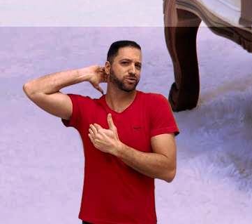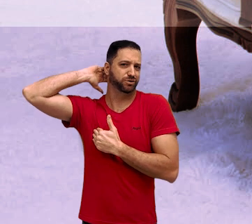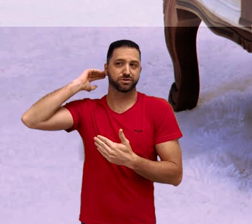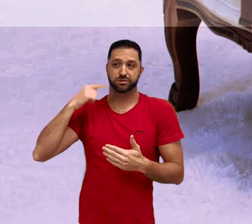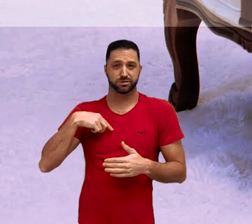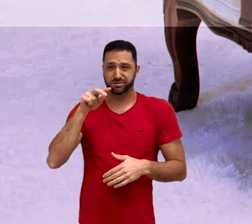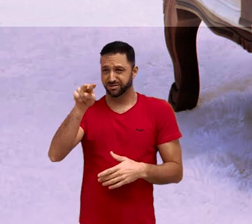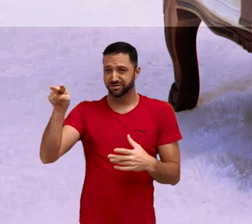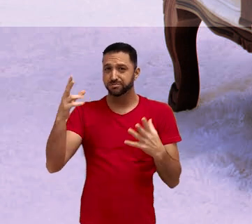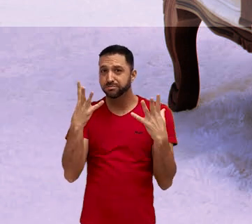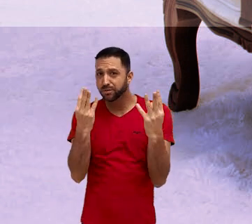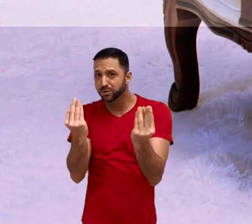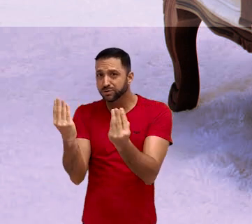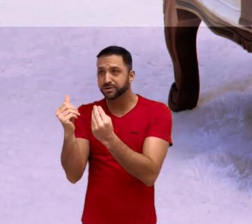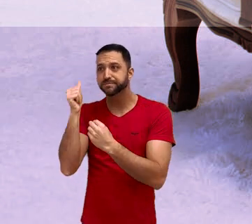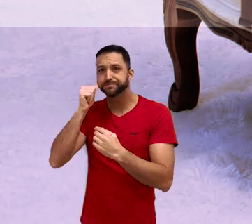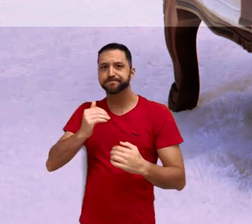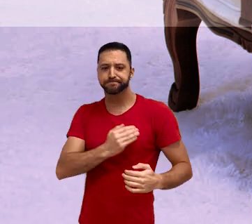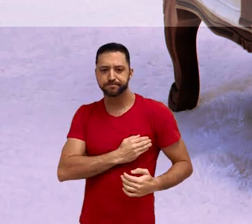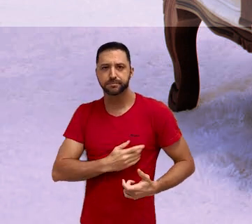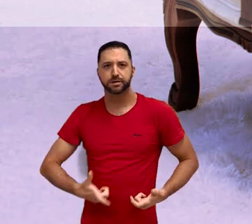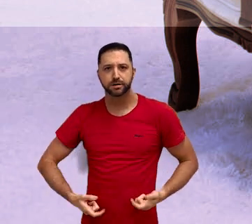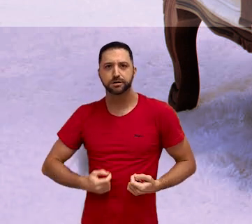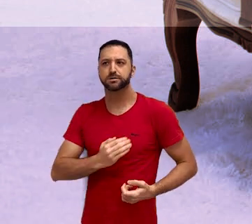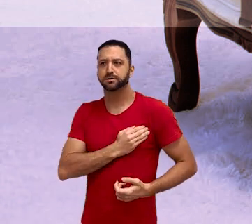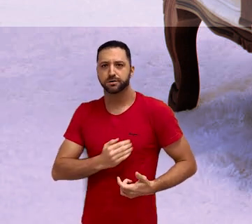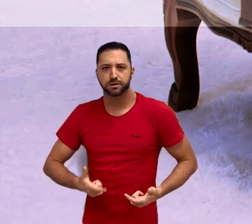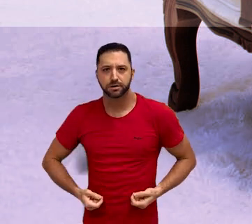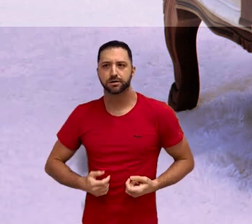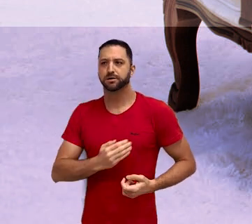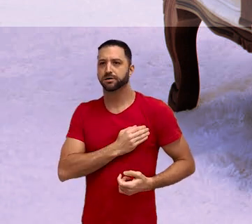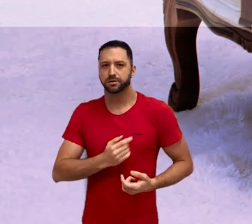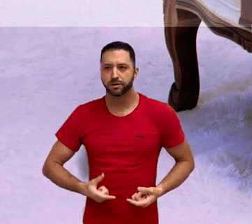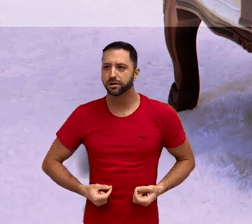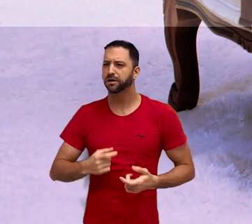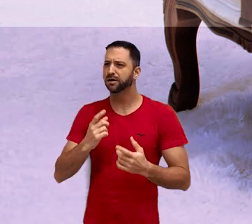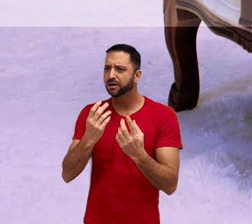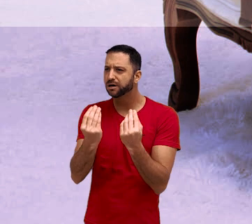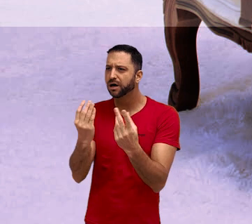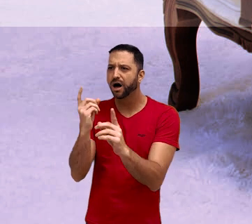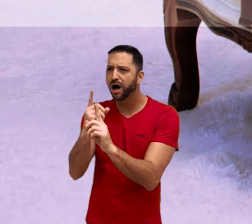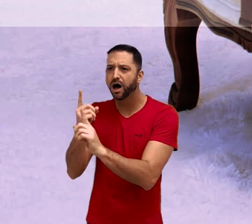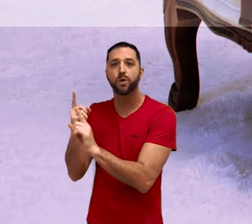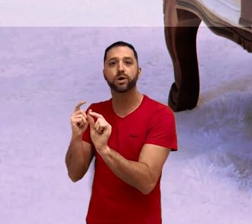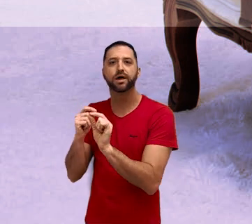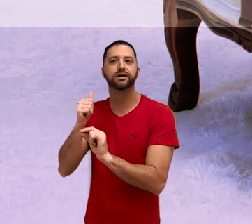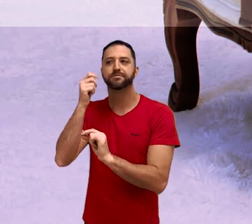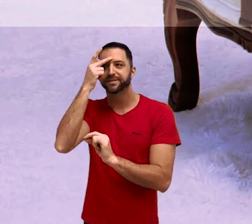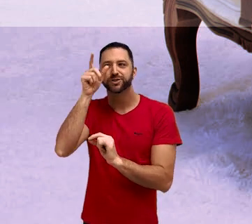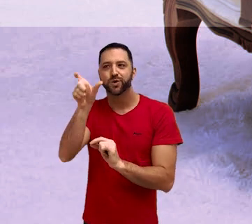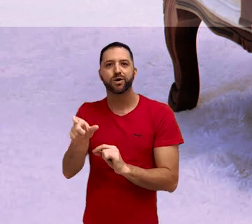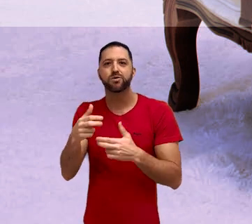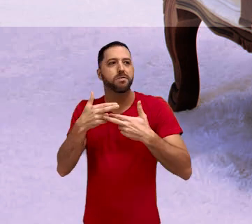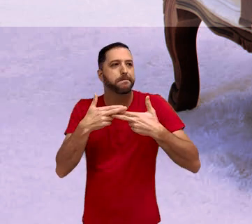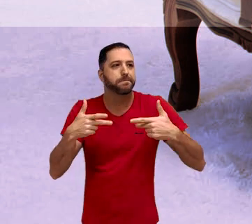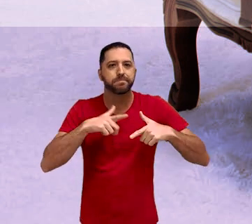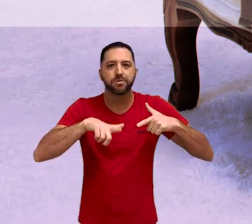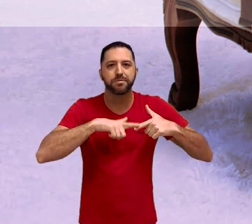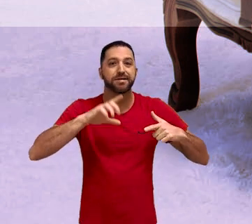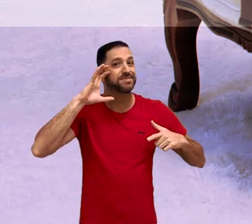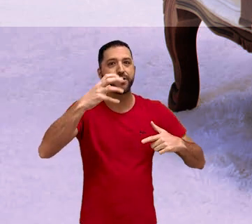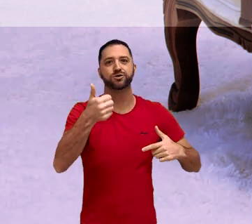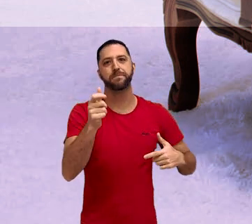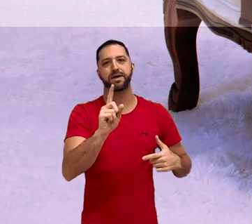acompanhamento, muito fortes na área da mastologia, eu vi muitos casos de câncer de mama que um ponto forte